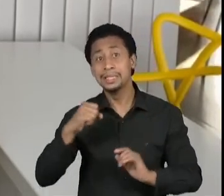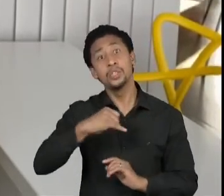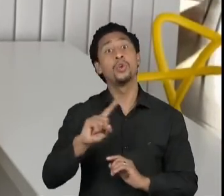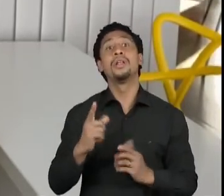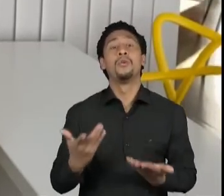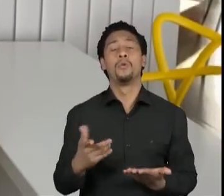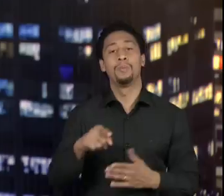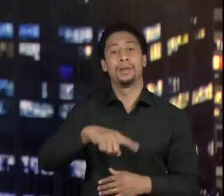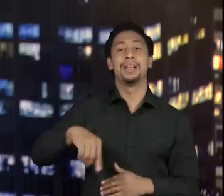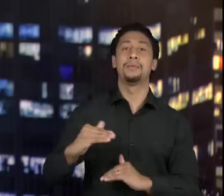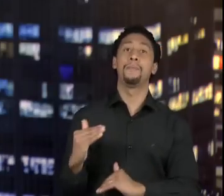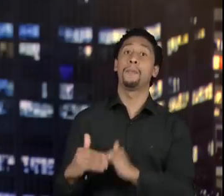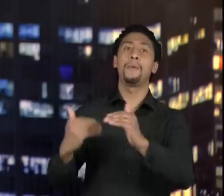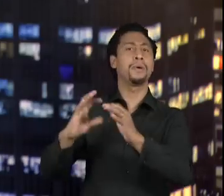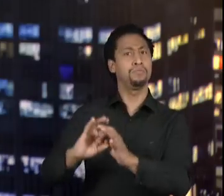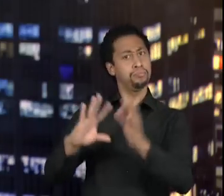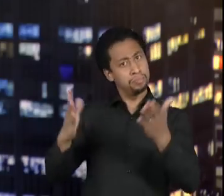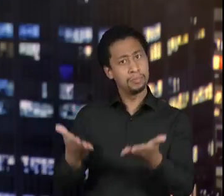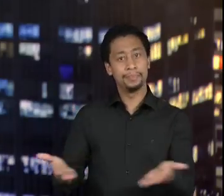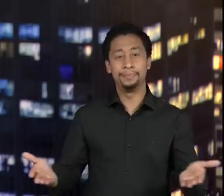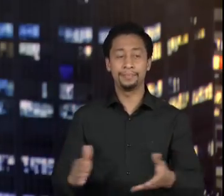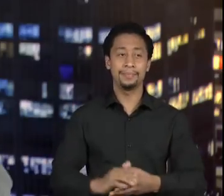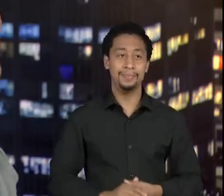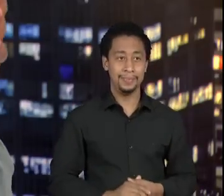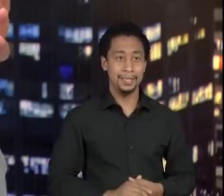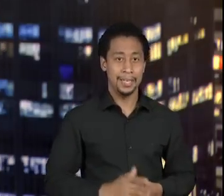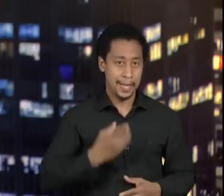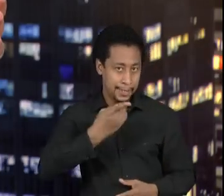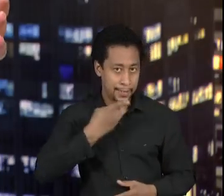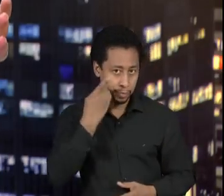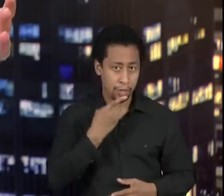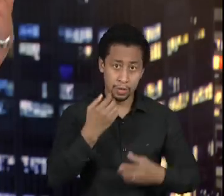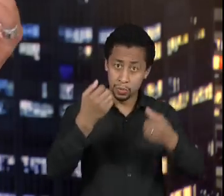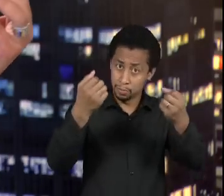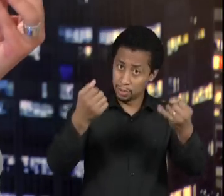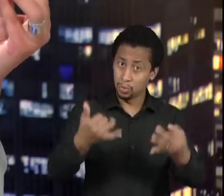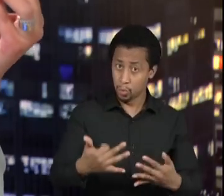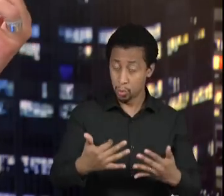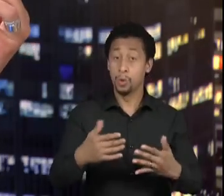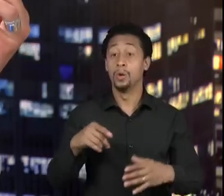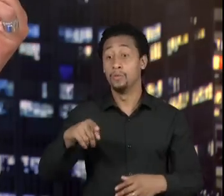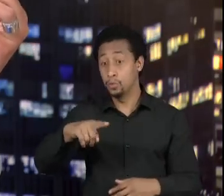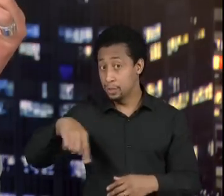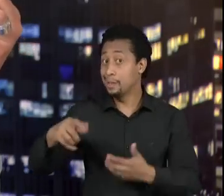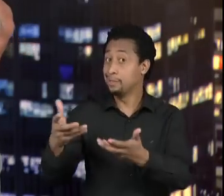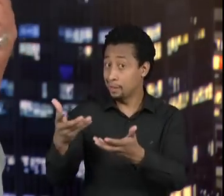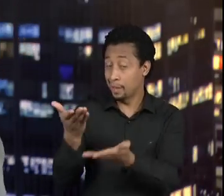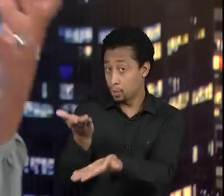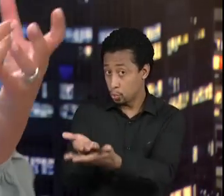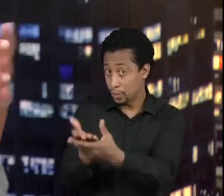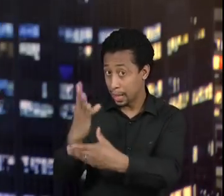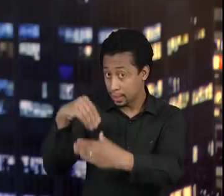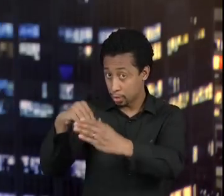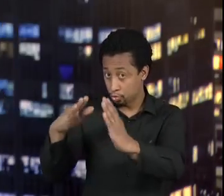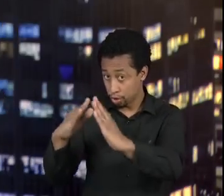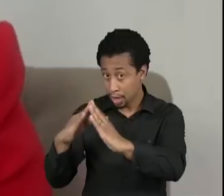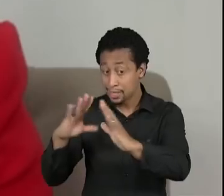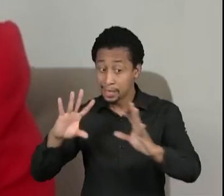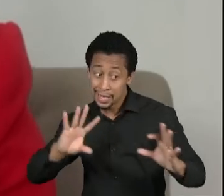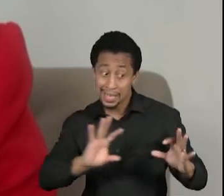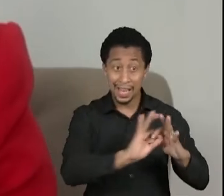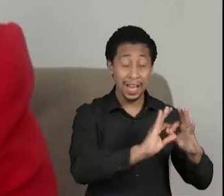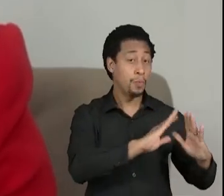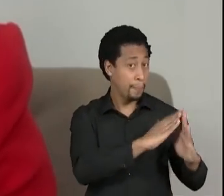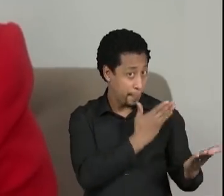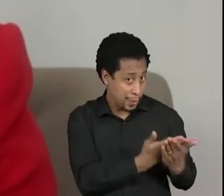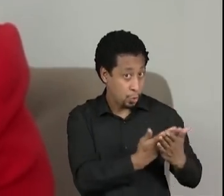pleno delas. A deputada, ela citou a necessidade de manter o vínculo com a escola. Como é que esse vínculo é mantido?